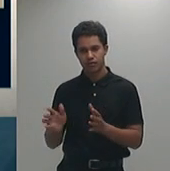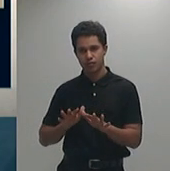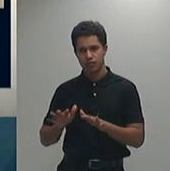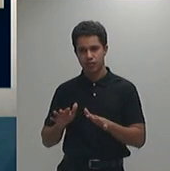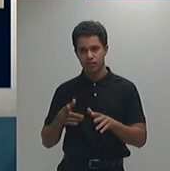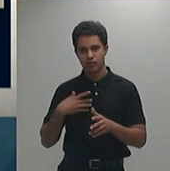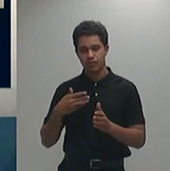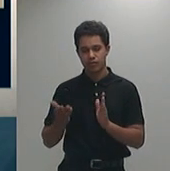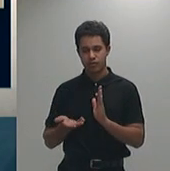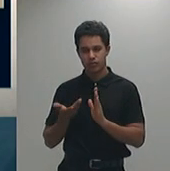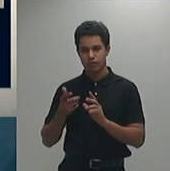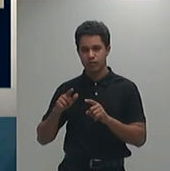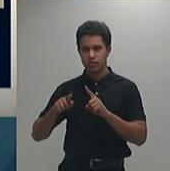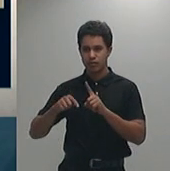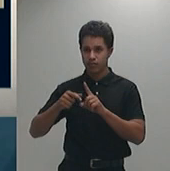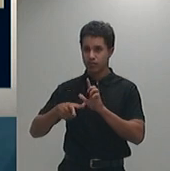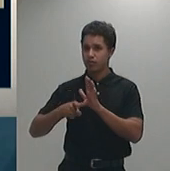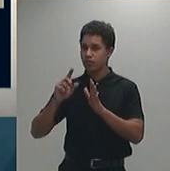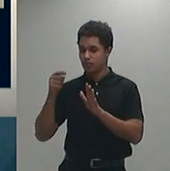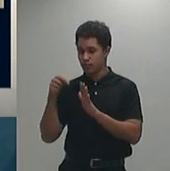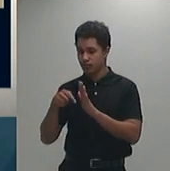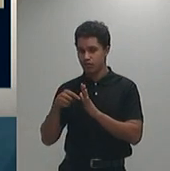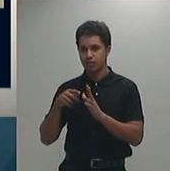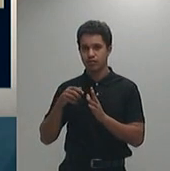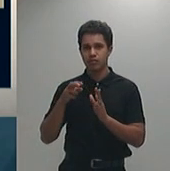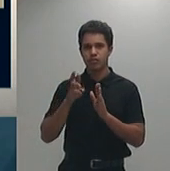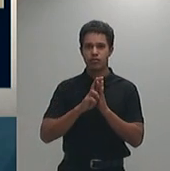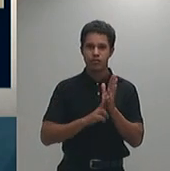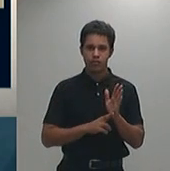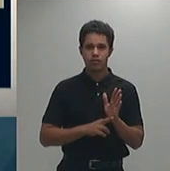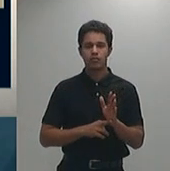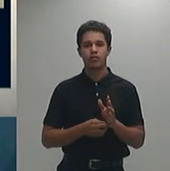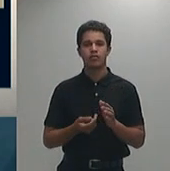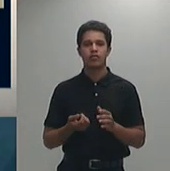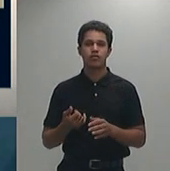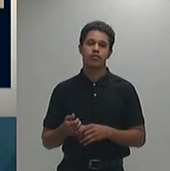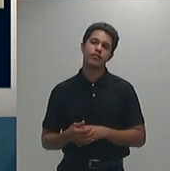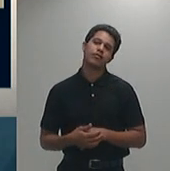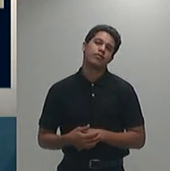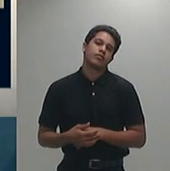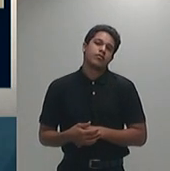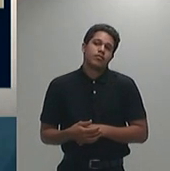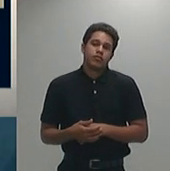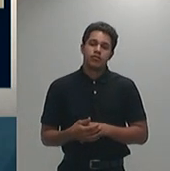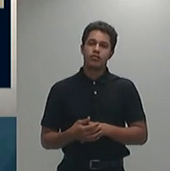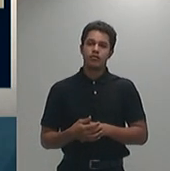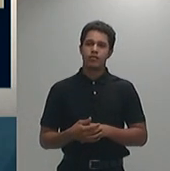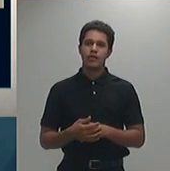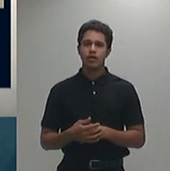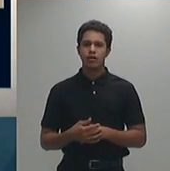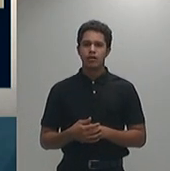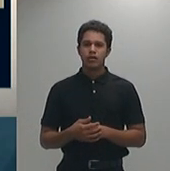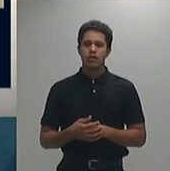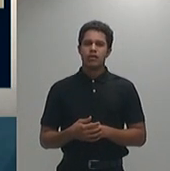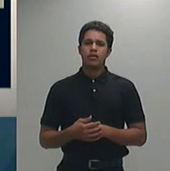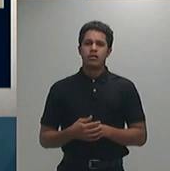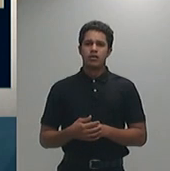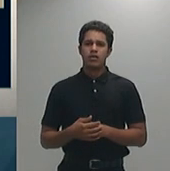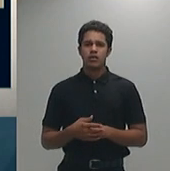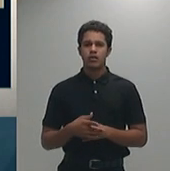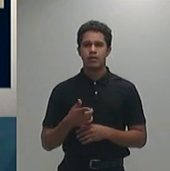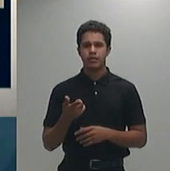adverte o eminente processualista que eu tive aonde ter como examinador no concurso da magistratura no rio carece de